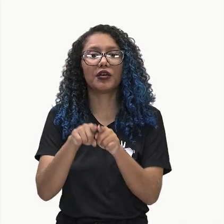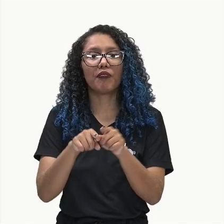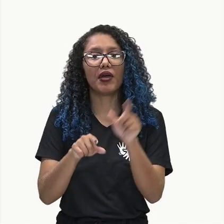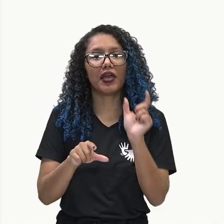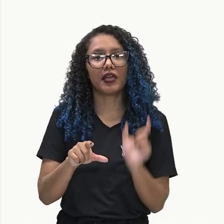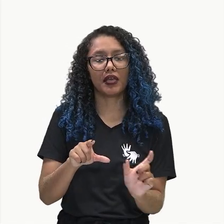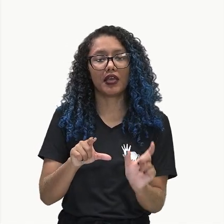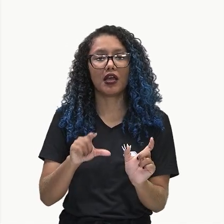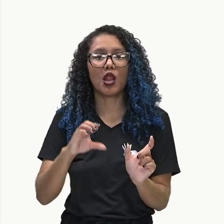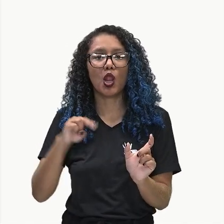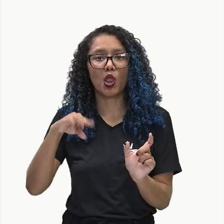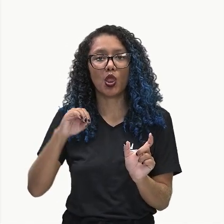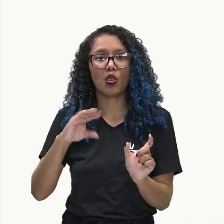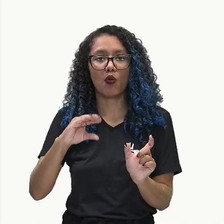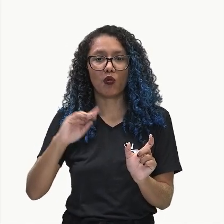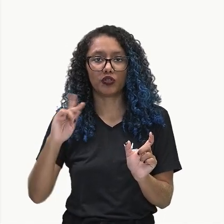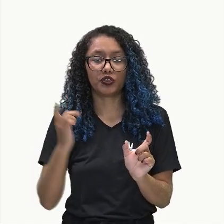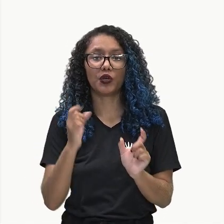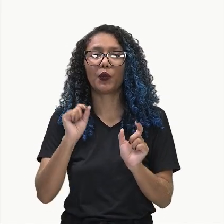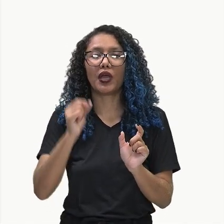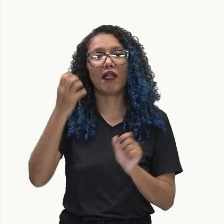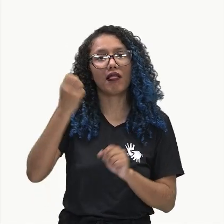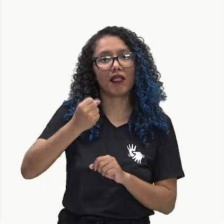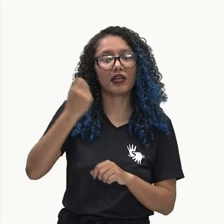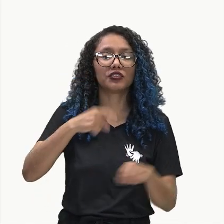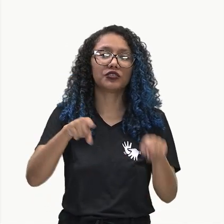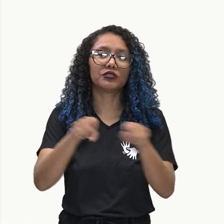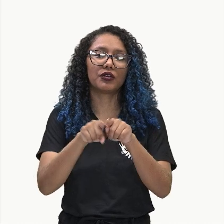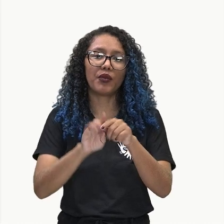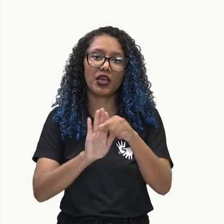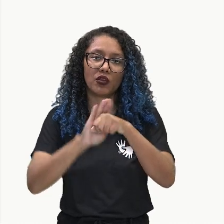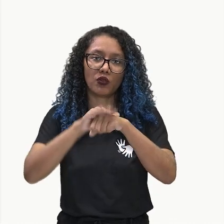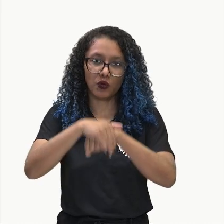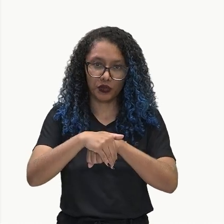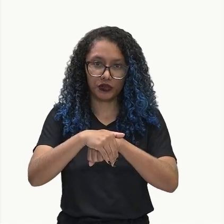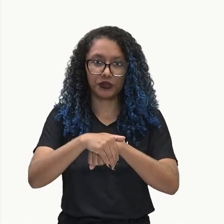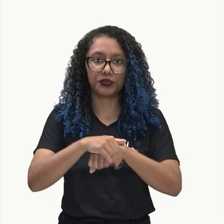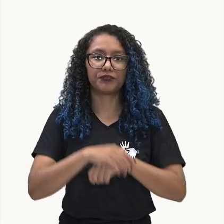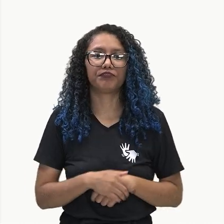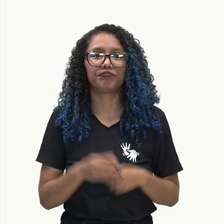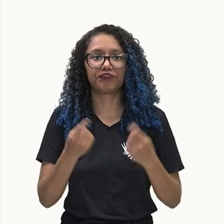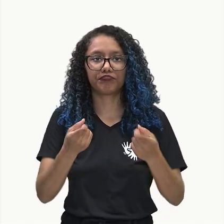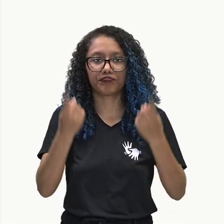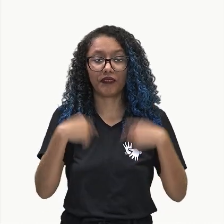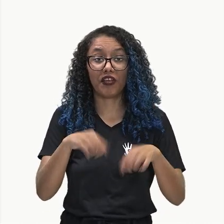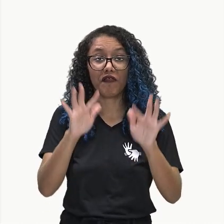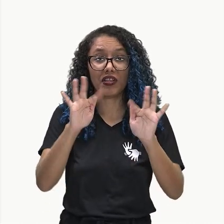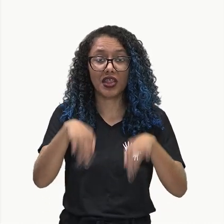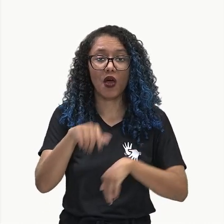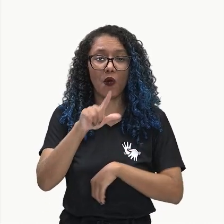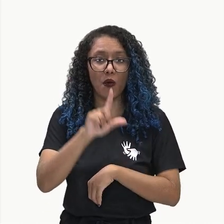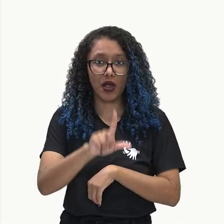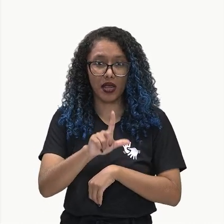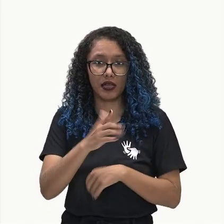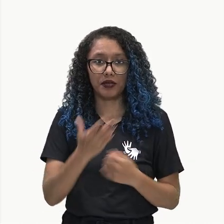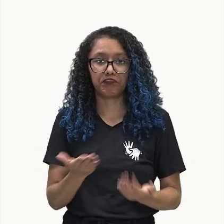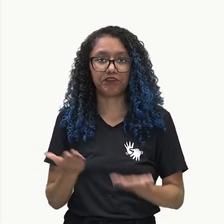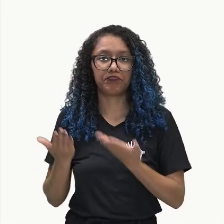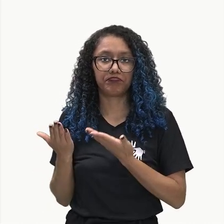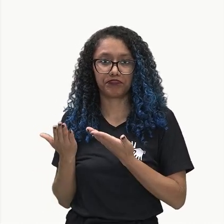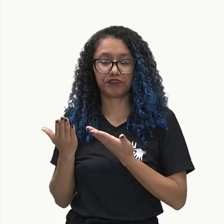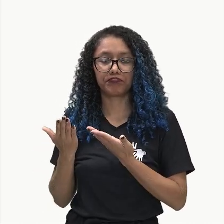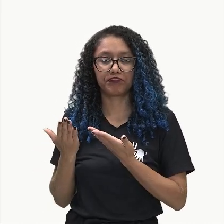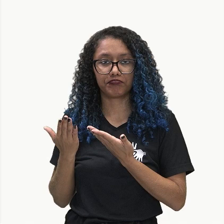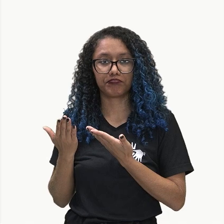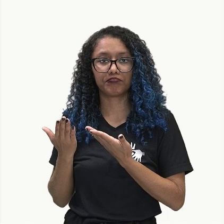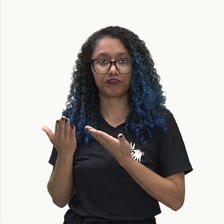né? Aqui elas são femininas. Palavras terminadas em L, papel, nivel, com suas